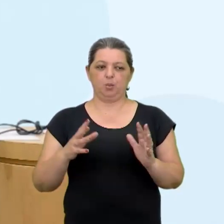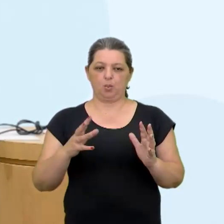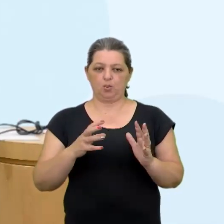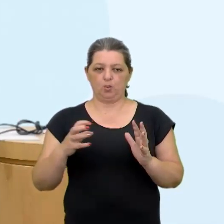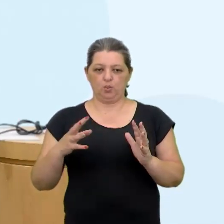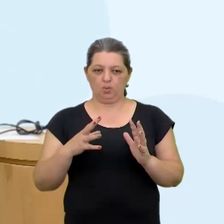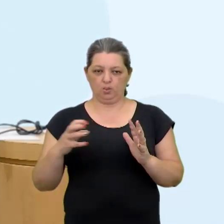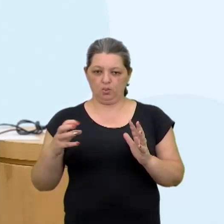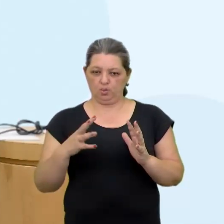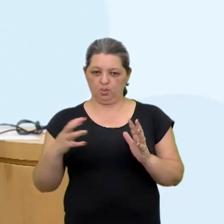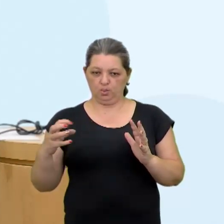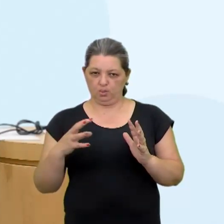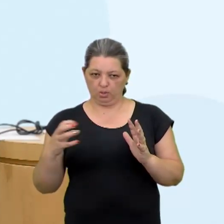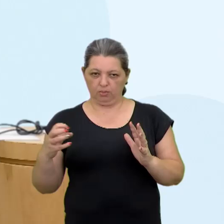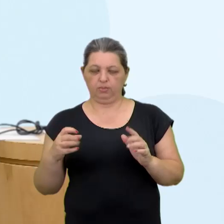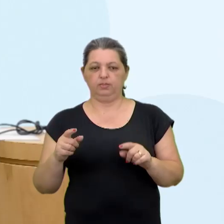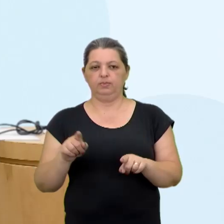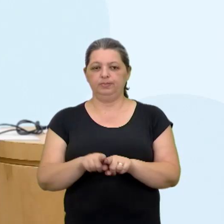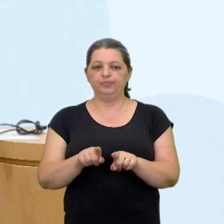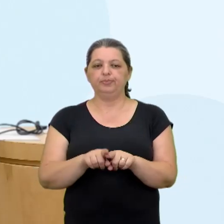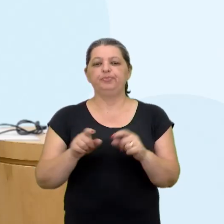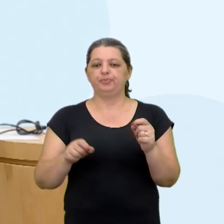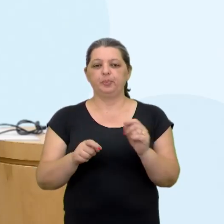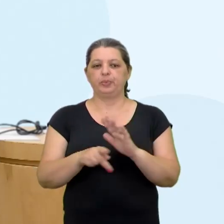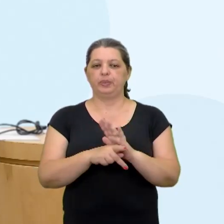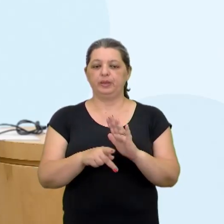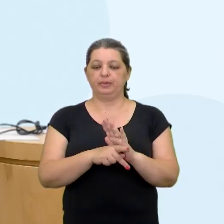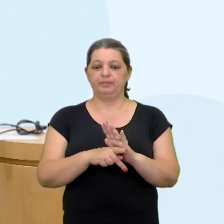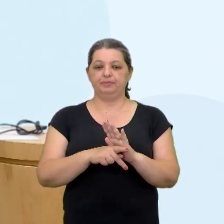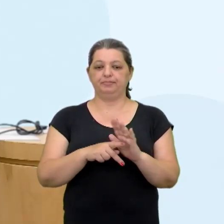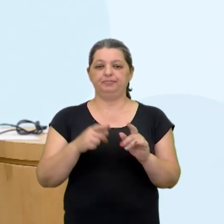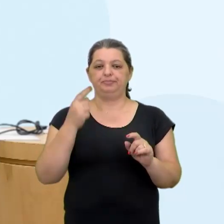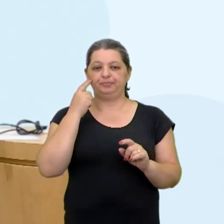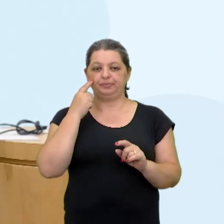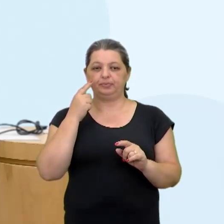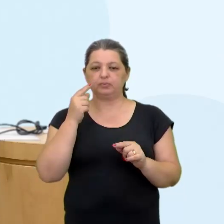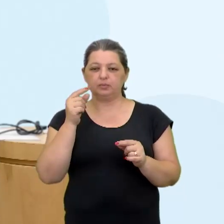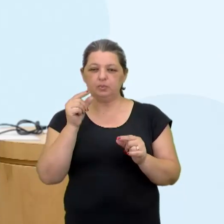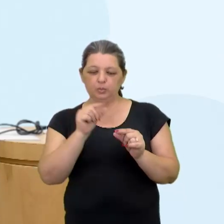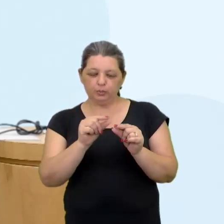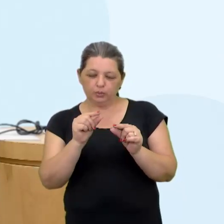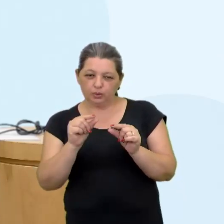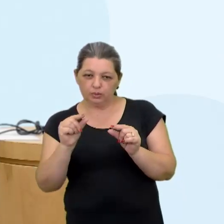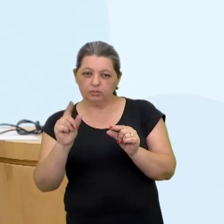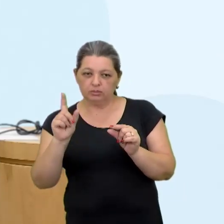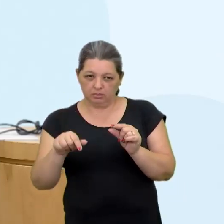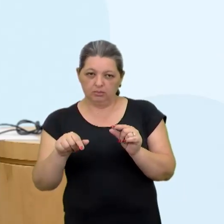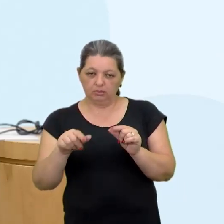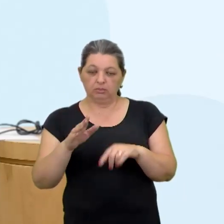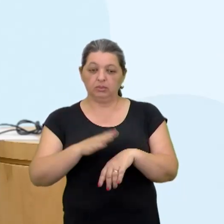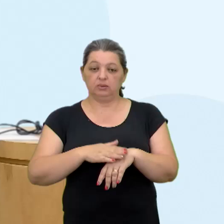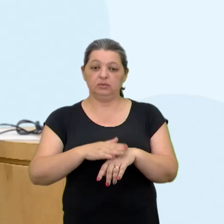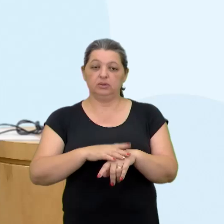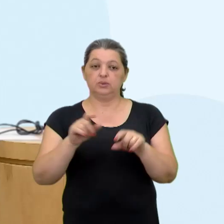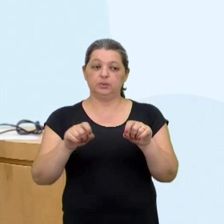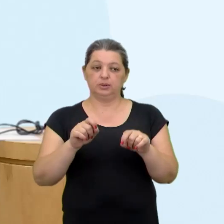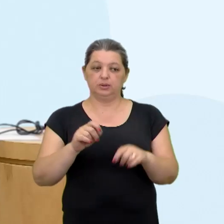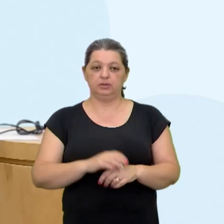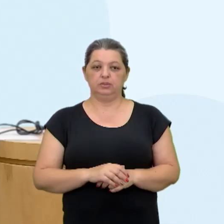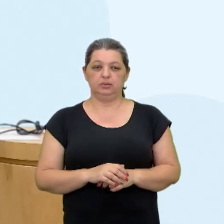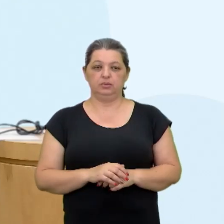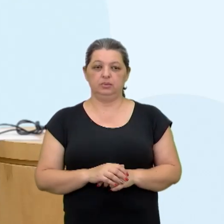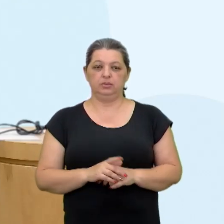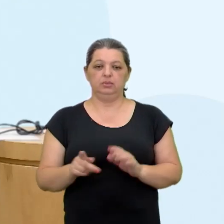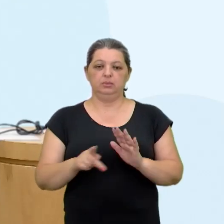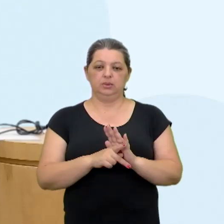voltagens. Como essa leitura ela é feita de maneira analógica, essas últimas pecinhas é para você fazer justamente